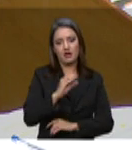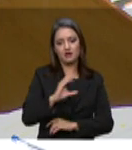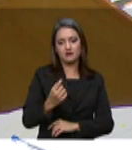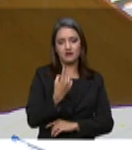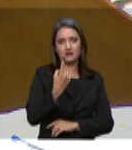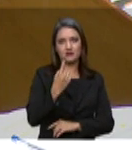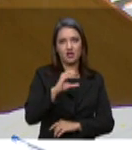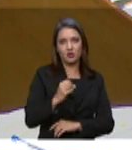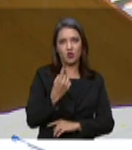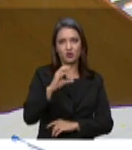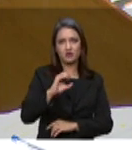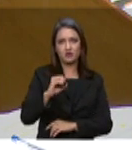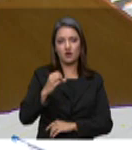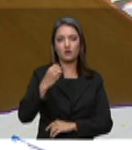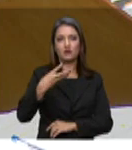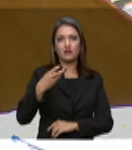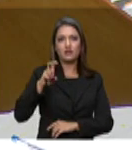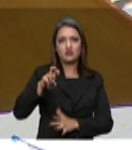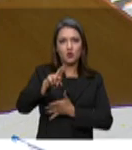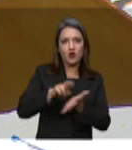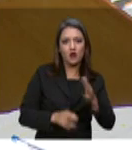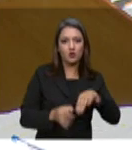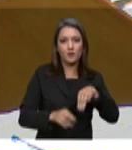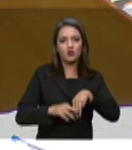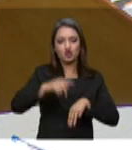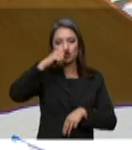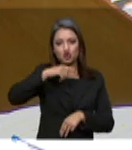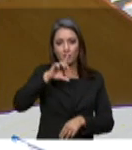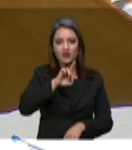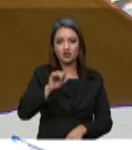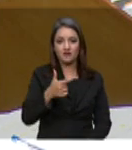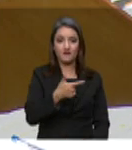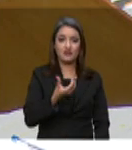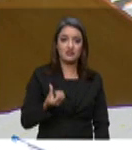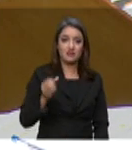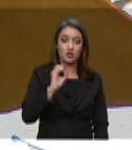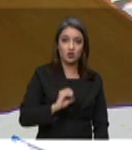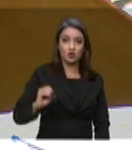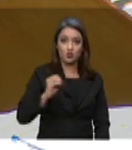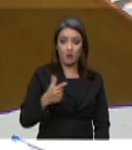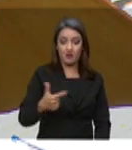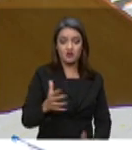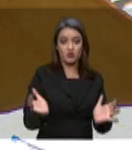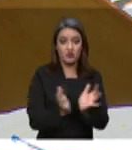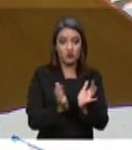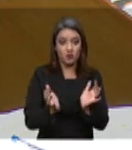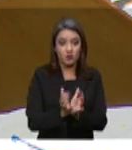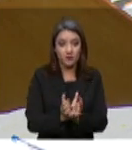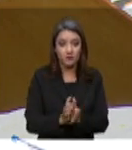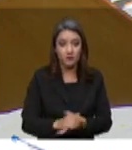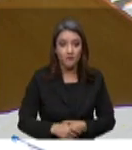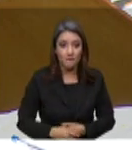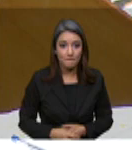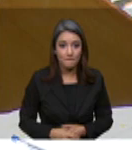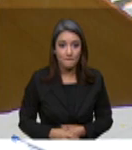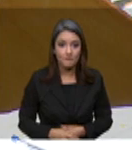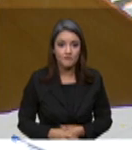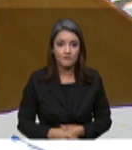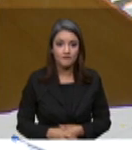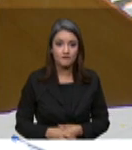101 035 relatório de Gilmar Mendes segunda turma julgado em sede de outubro 2010 segundo Cleber Masson